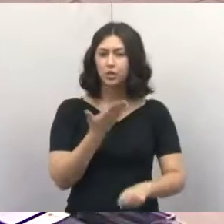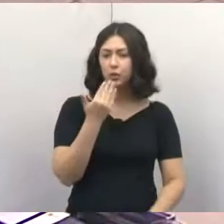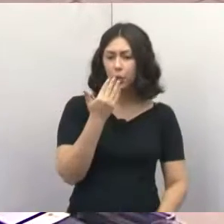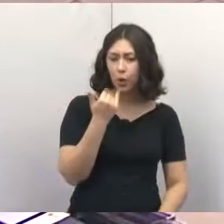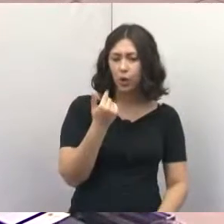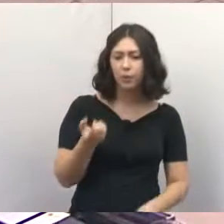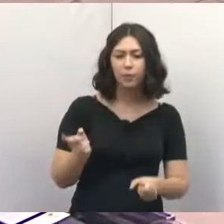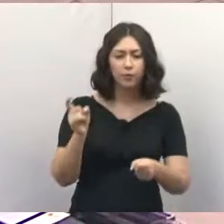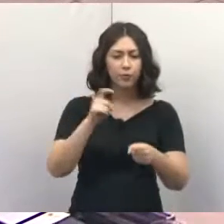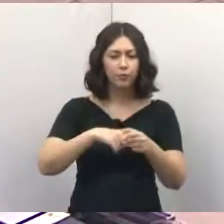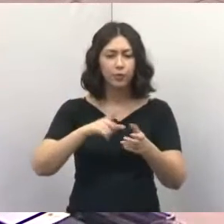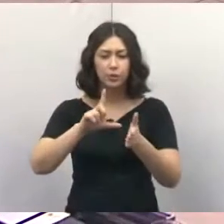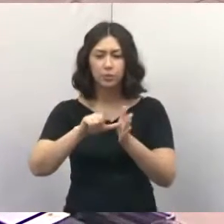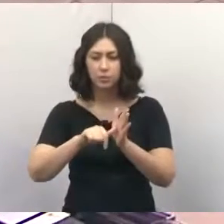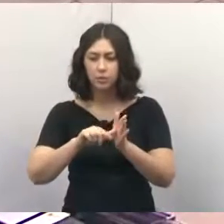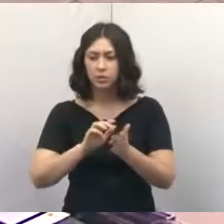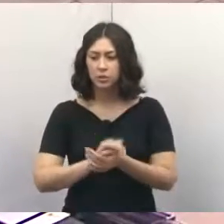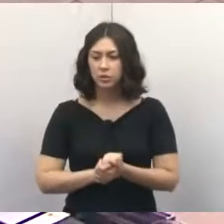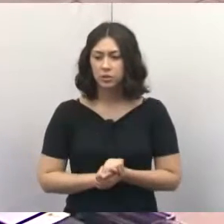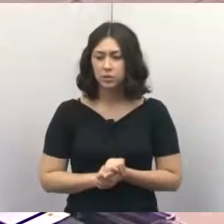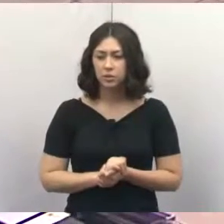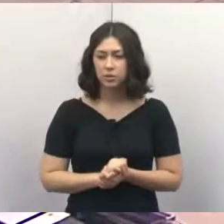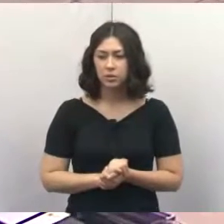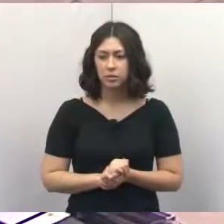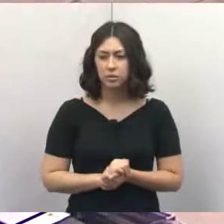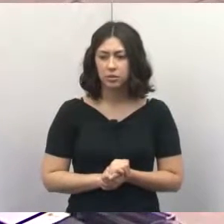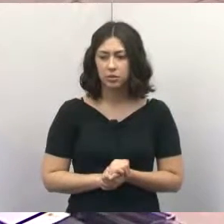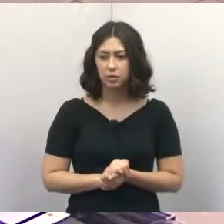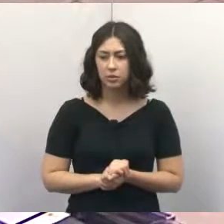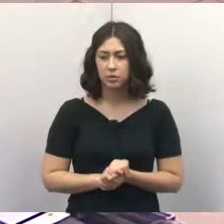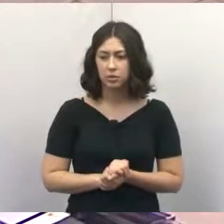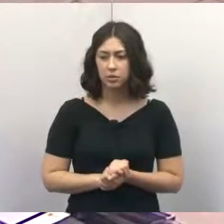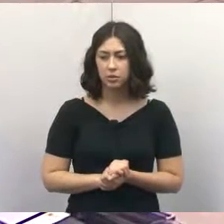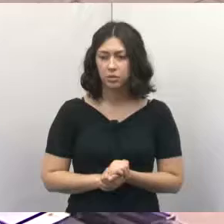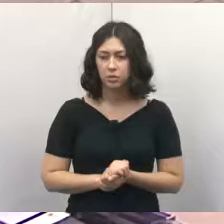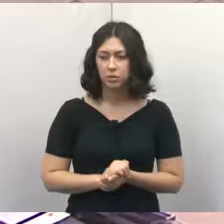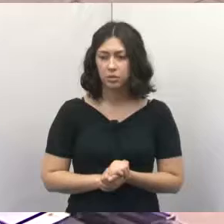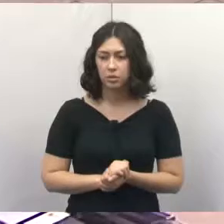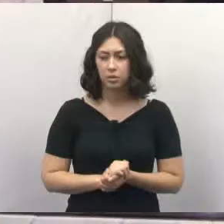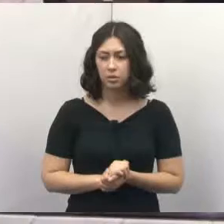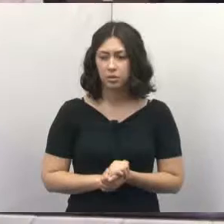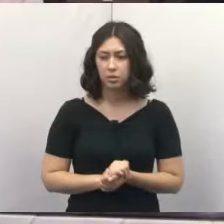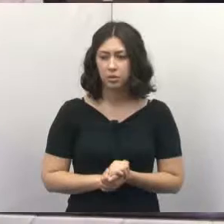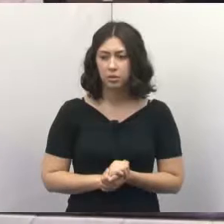almoço? E a desfazer a discussão da emenda?